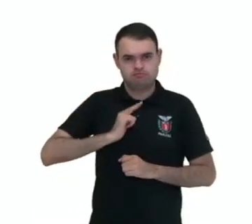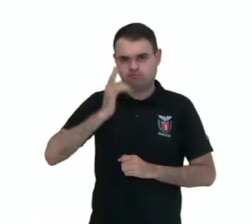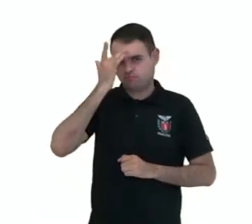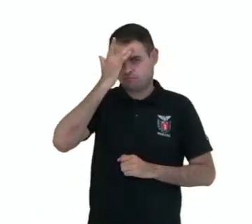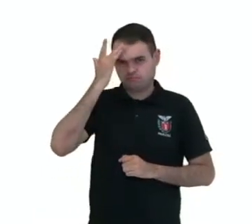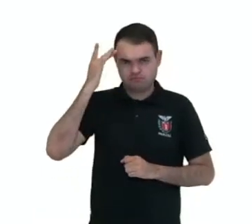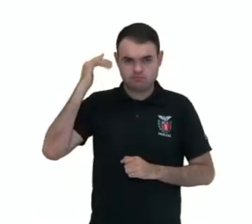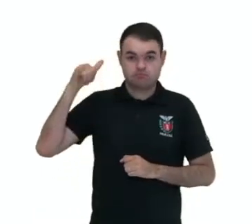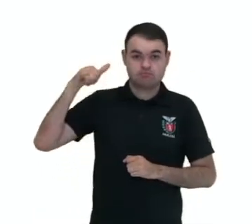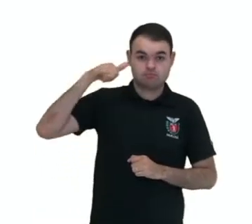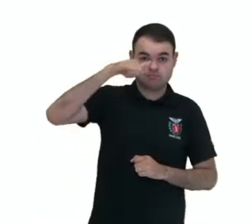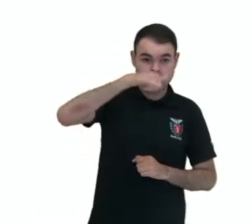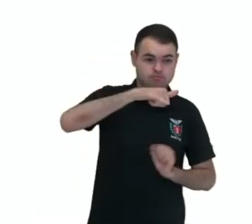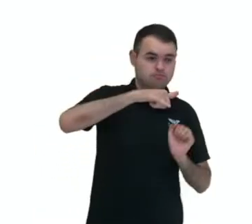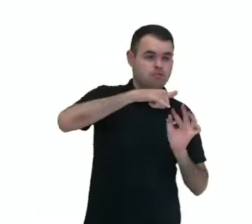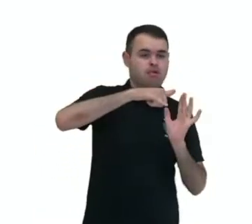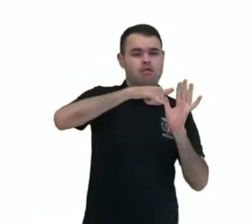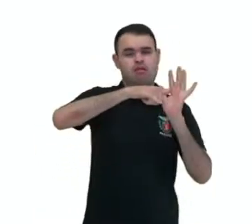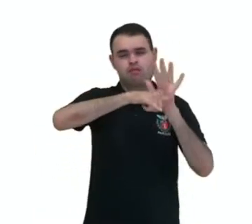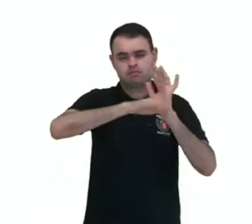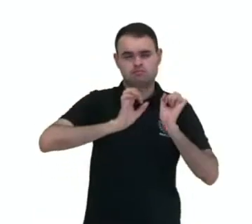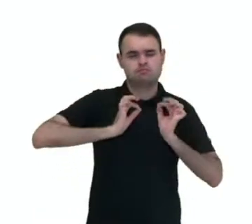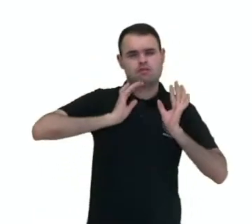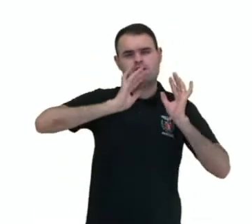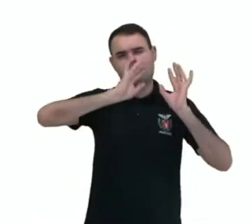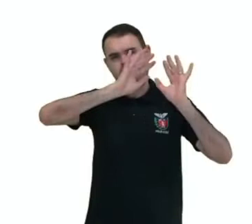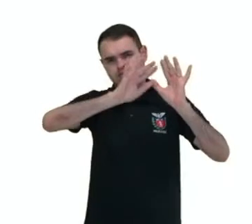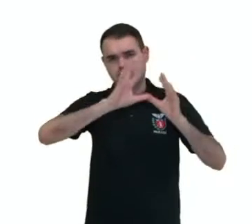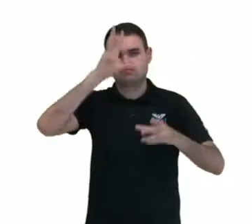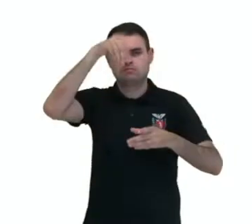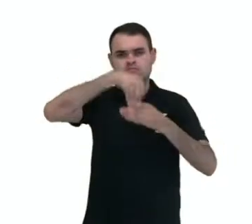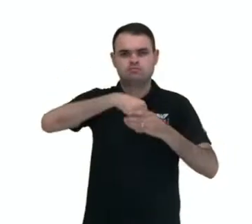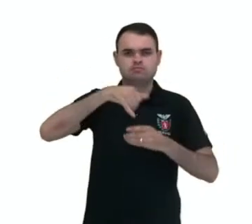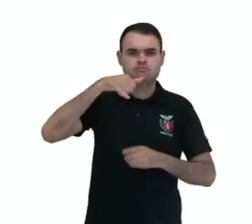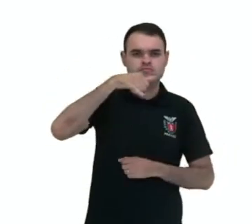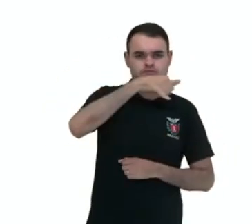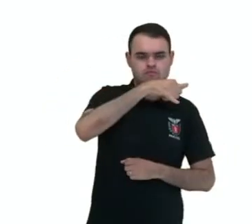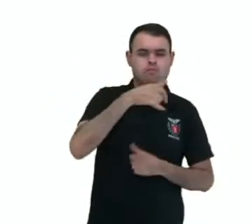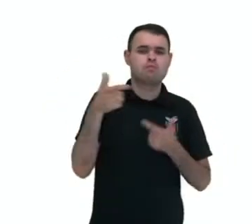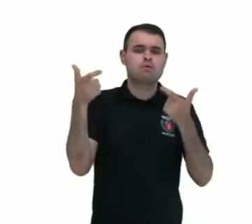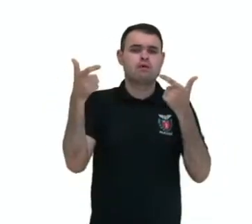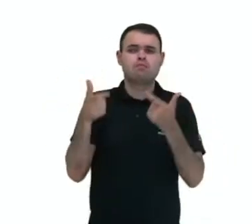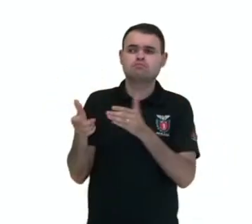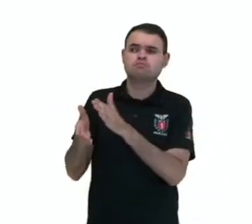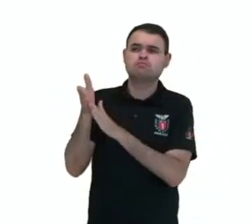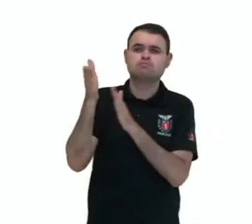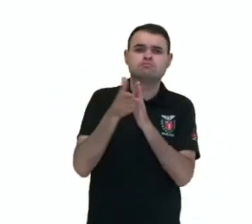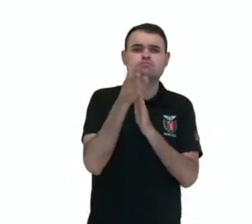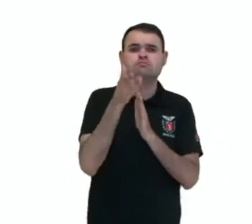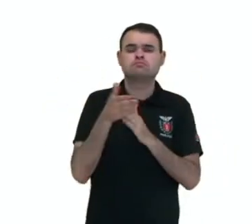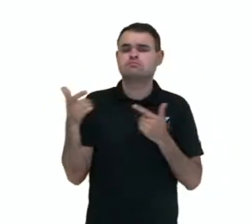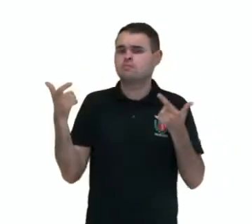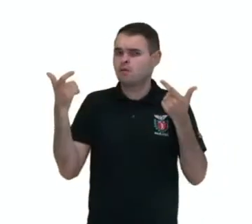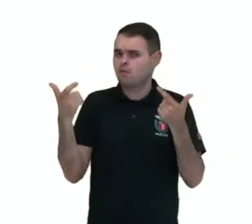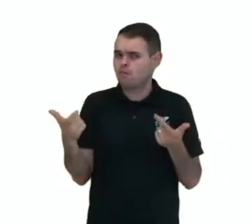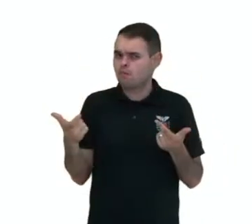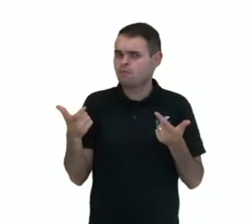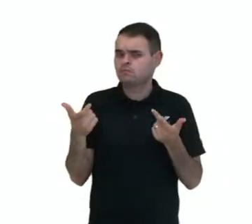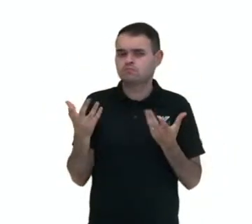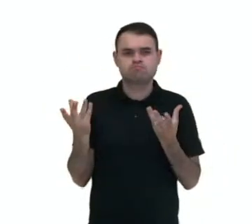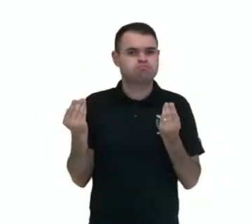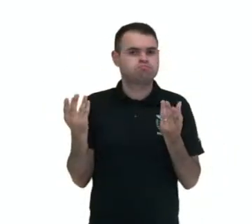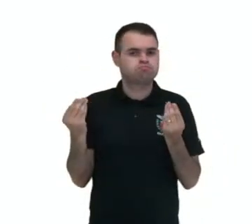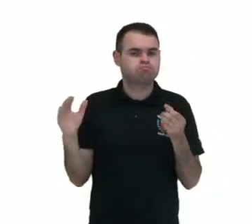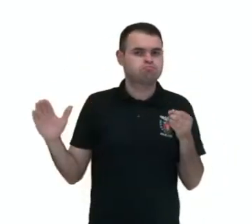meios aéreos ali, Estão entrando em um avião. Então, para onde será que essas pessoas estão indo, São várias